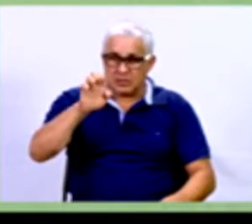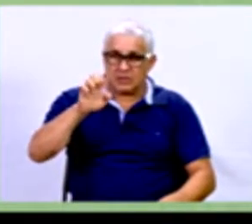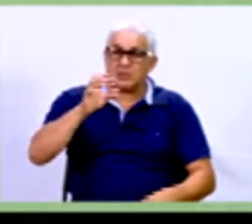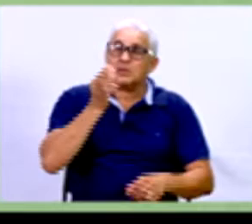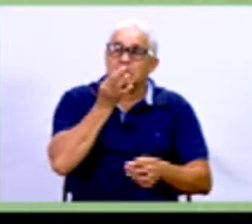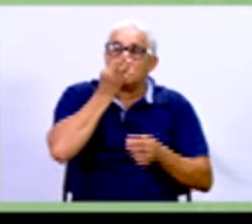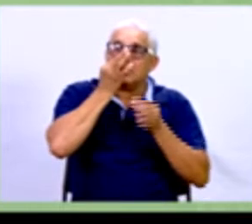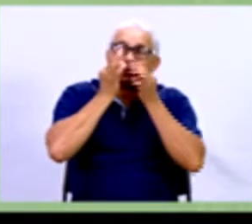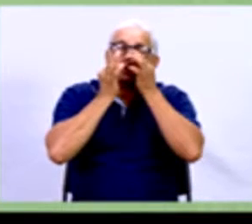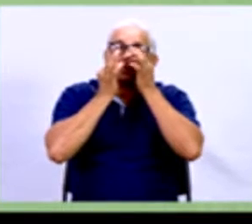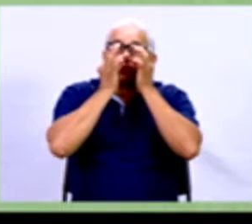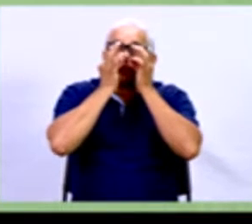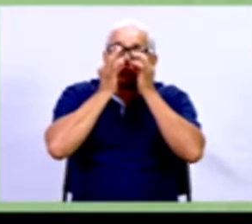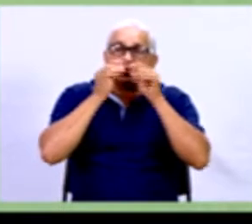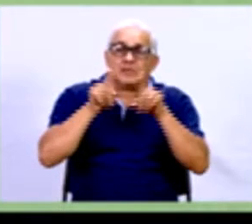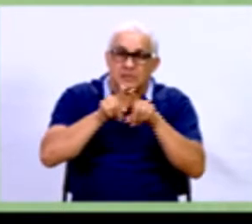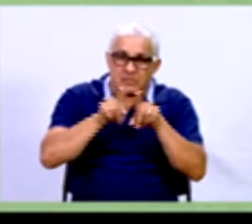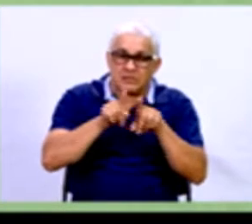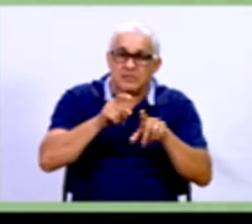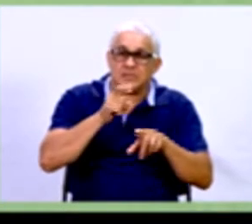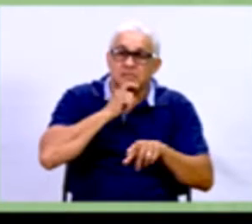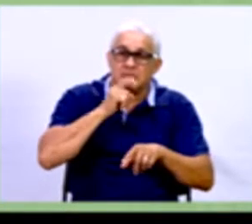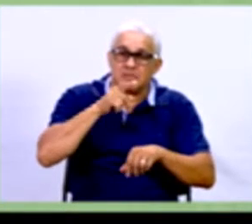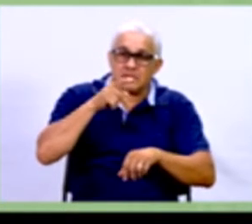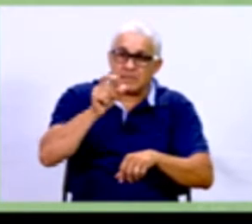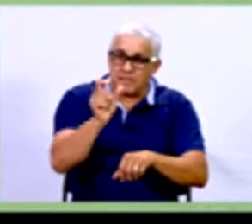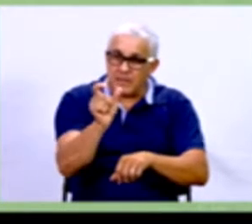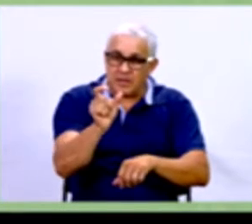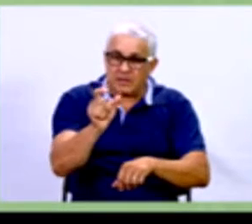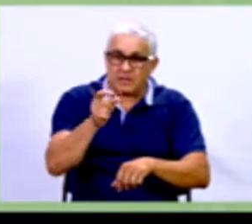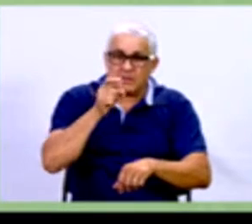Se possível, use um saco de gelo.